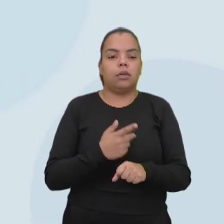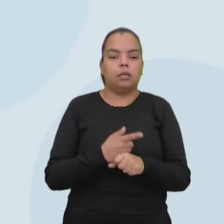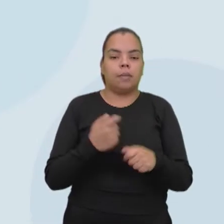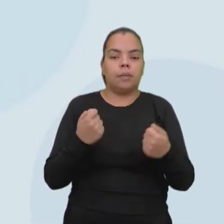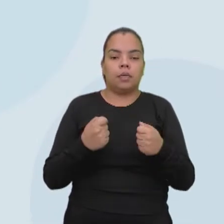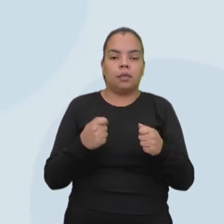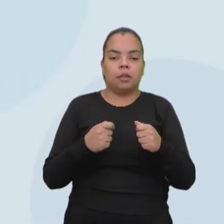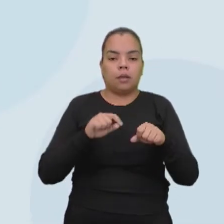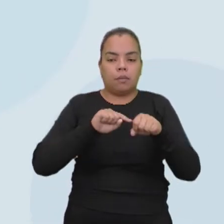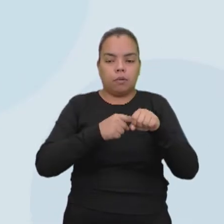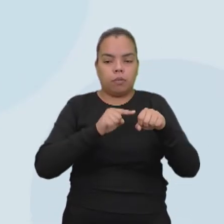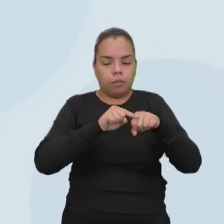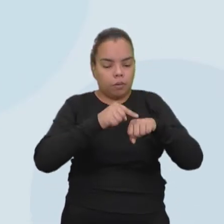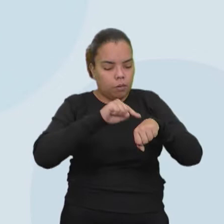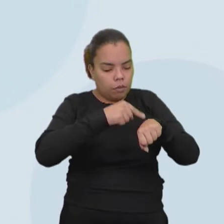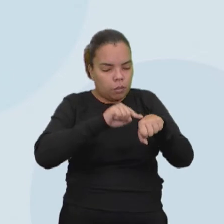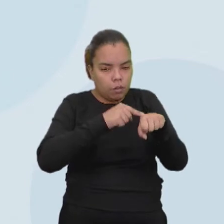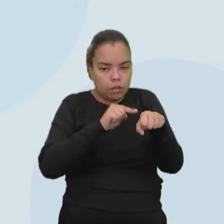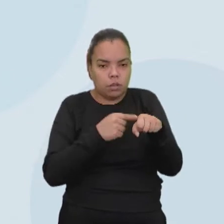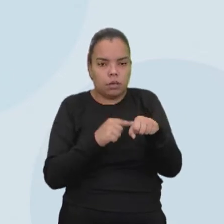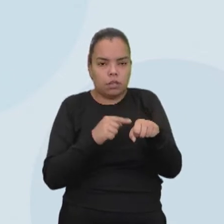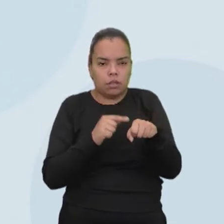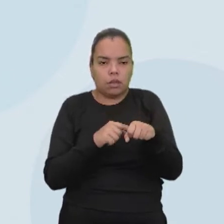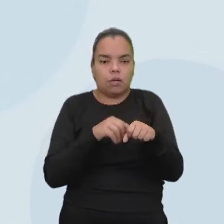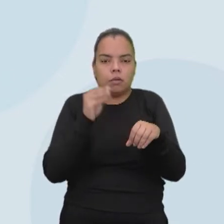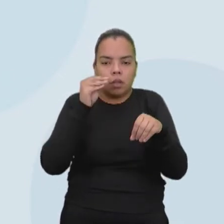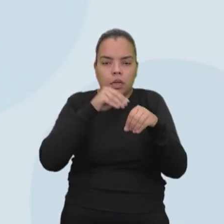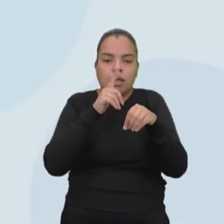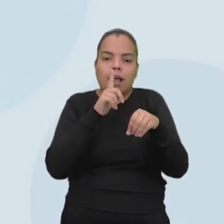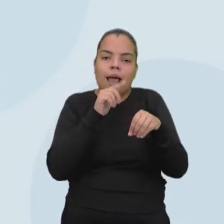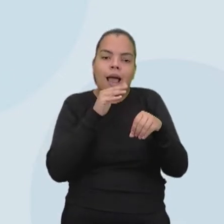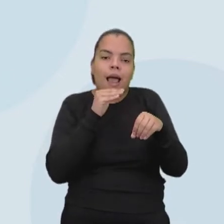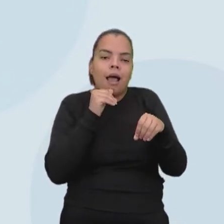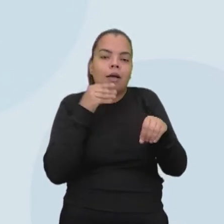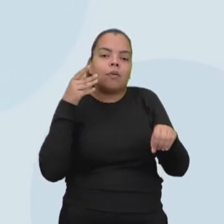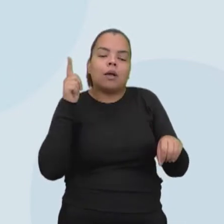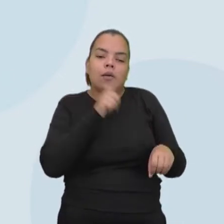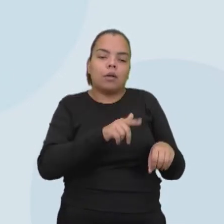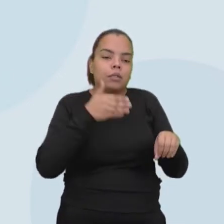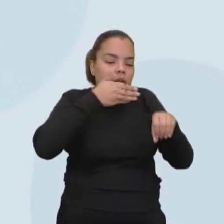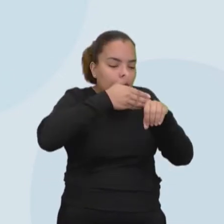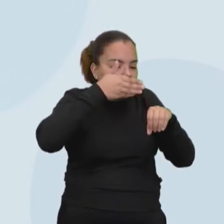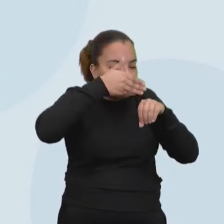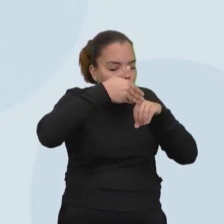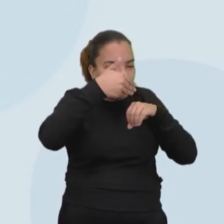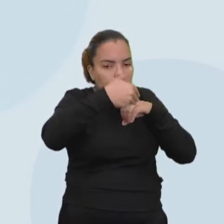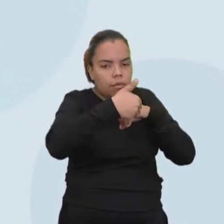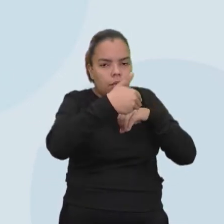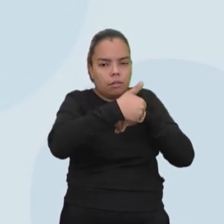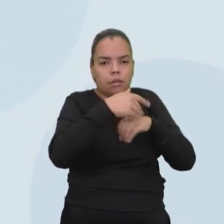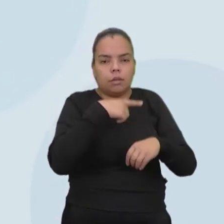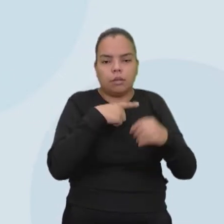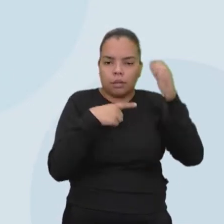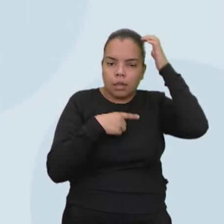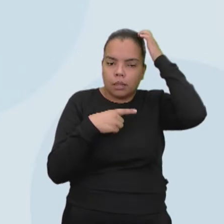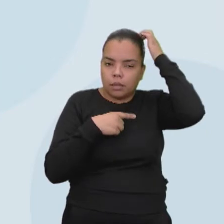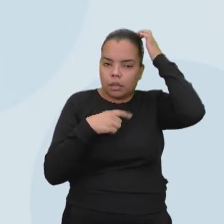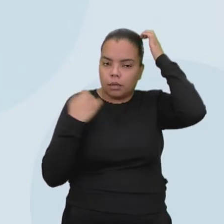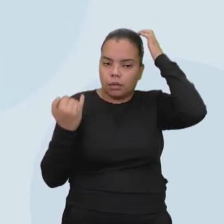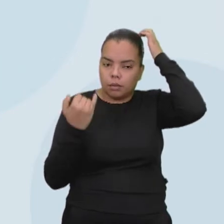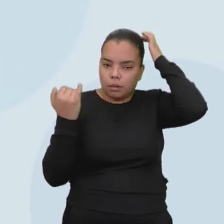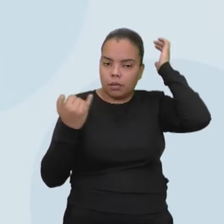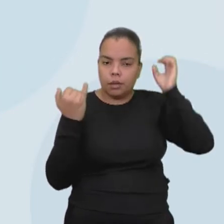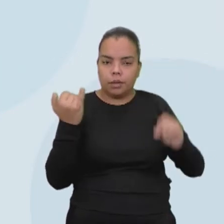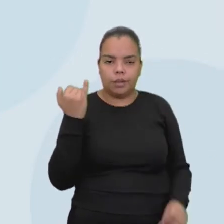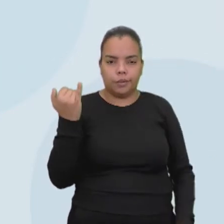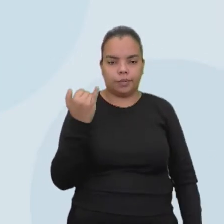acumule água. São por isso importantes fontes de água subterrânea, aquelas que possuem água em poros, que se interconectam,